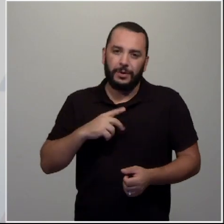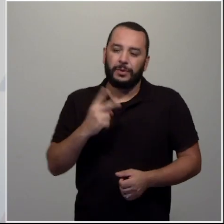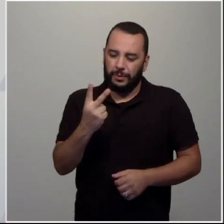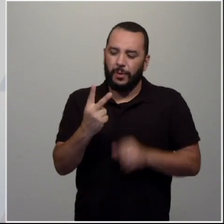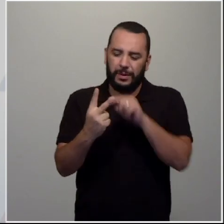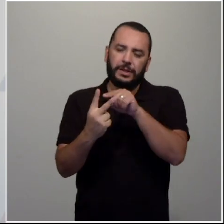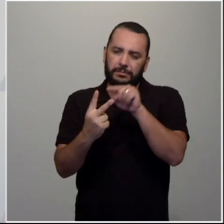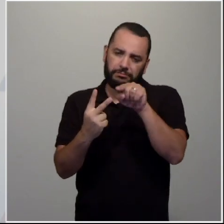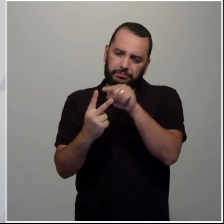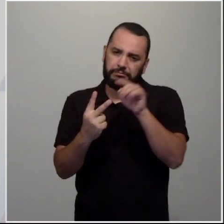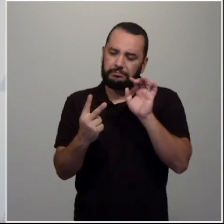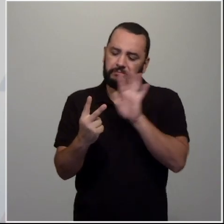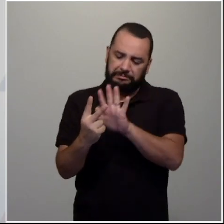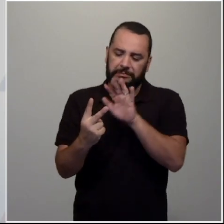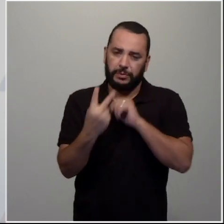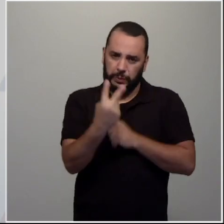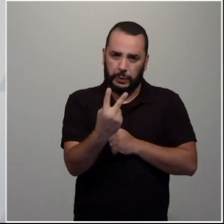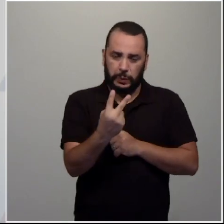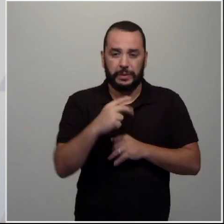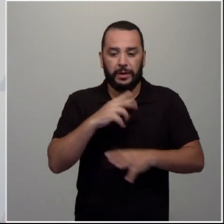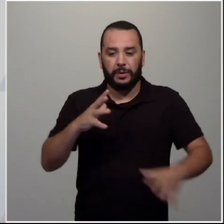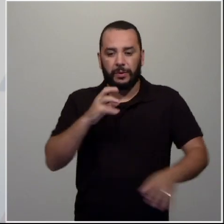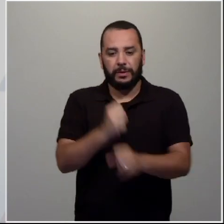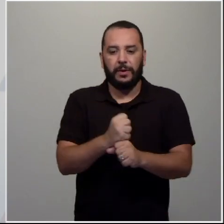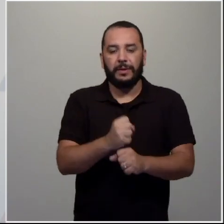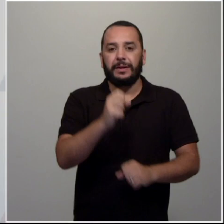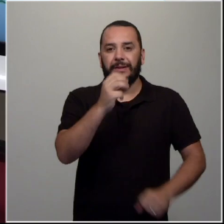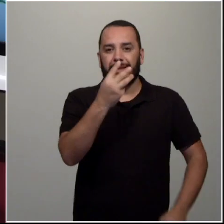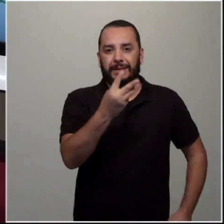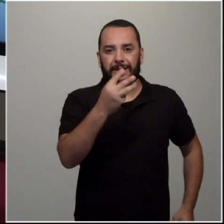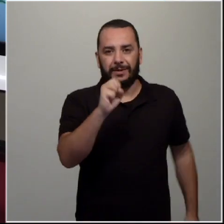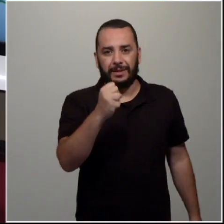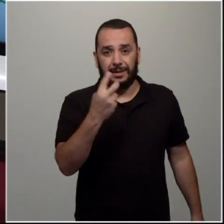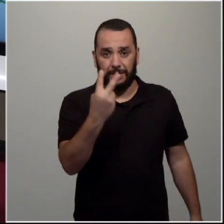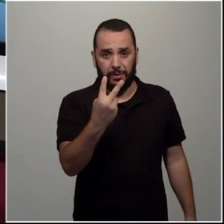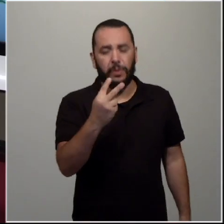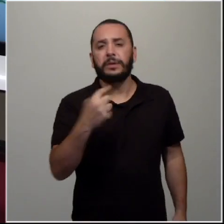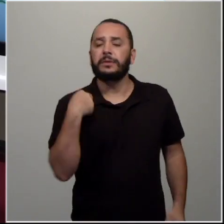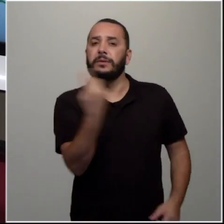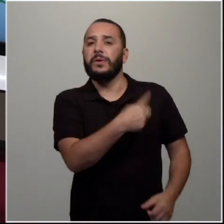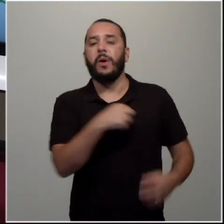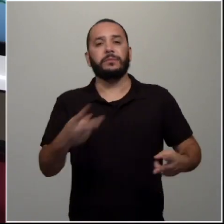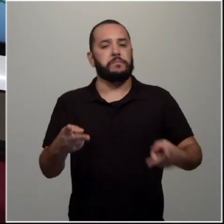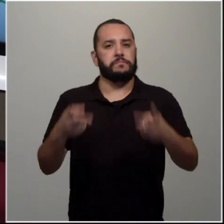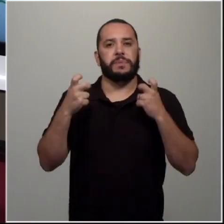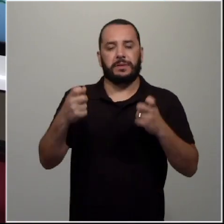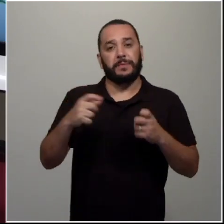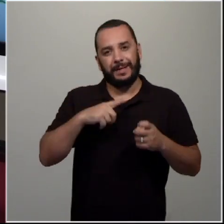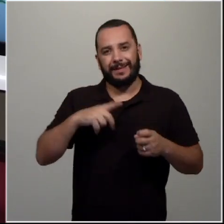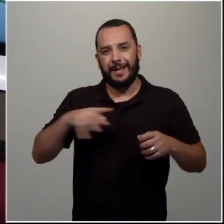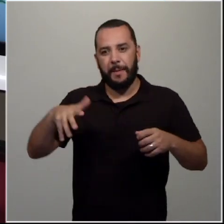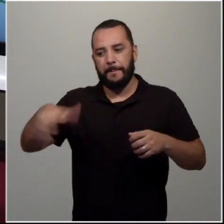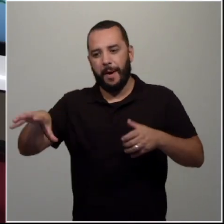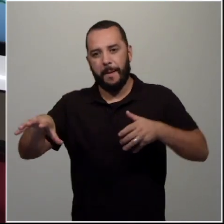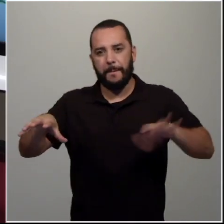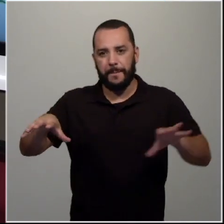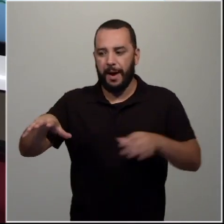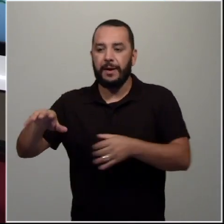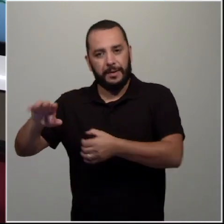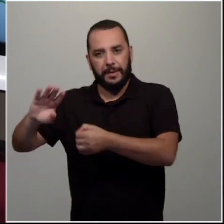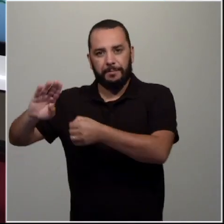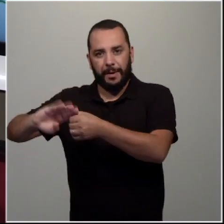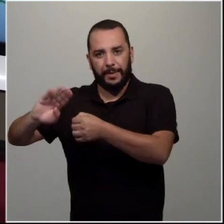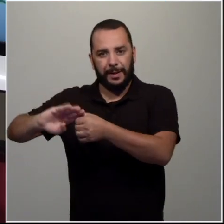duas unidades não é por isso 382 isso só para a gente perceber a diferença entre um sistema e outro talvez